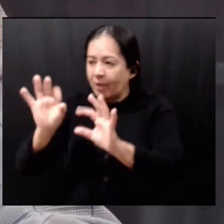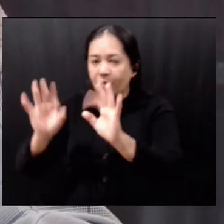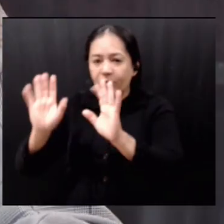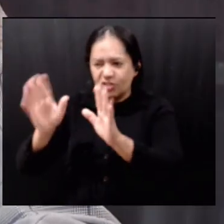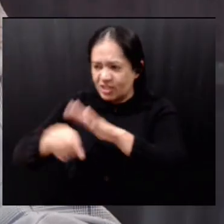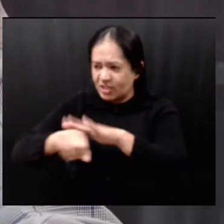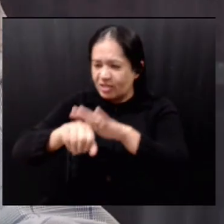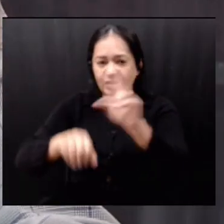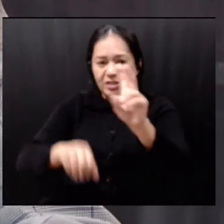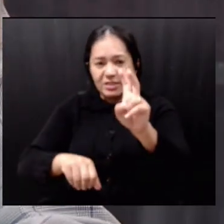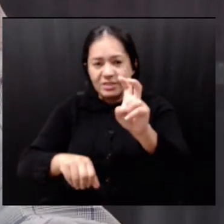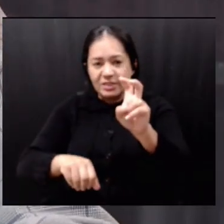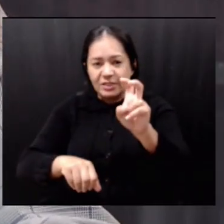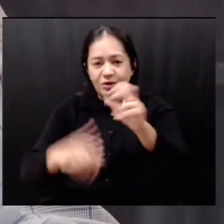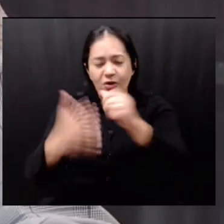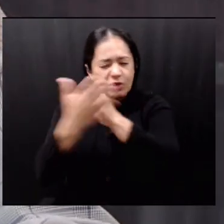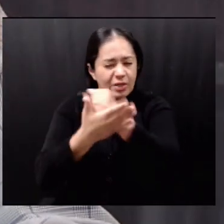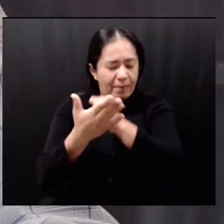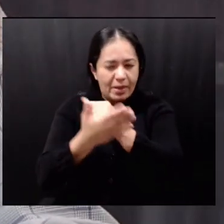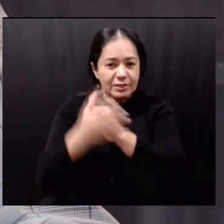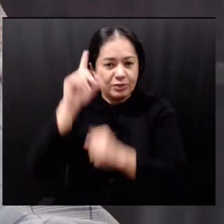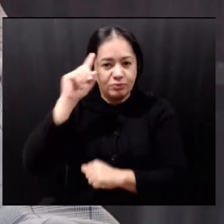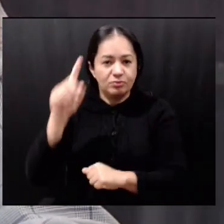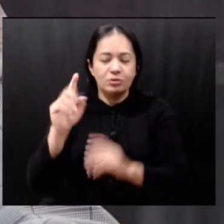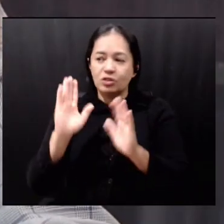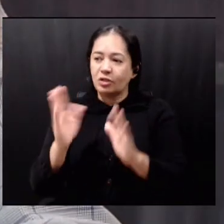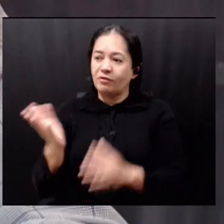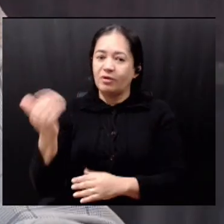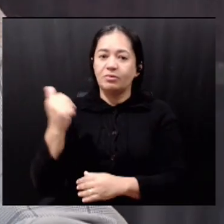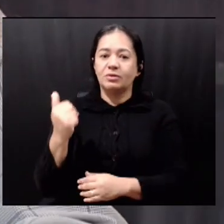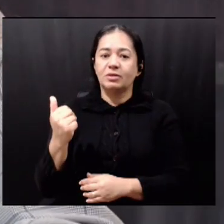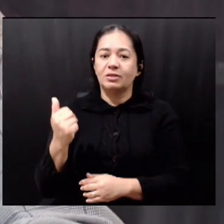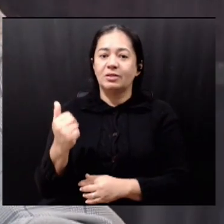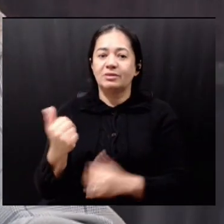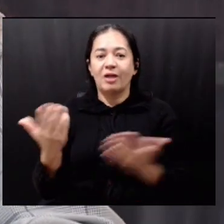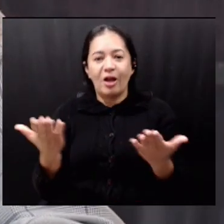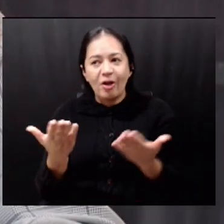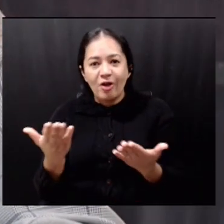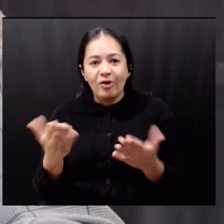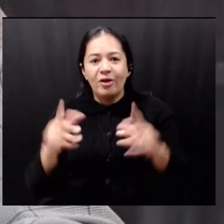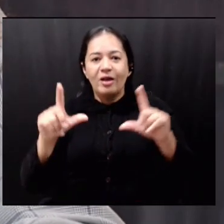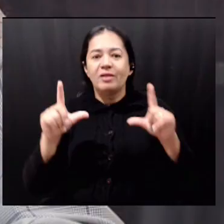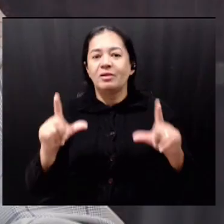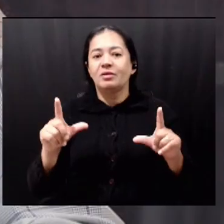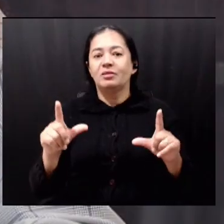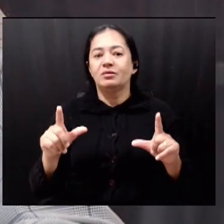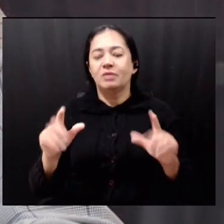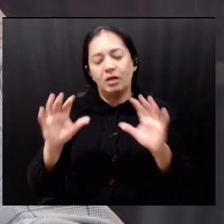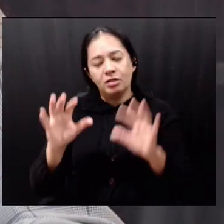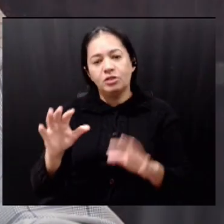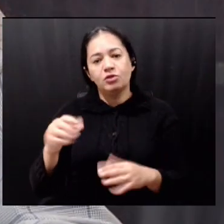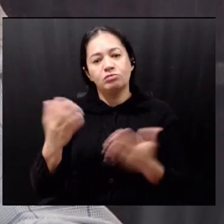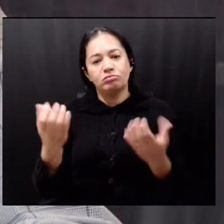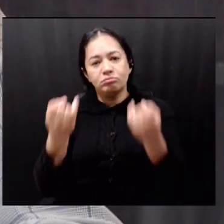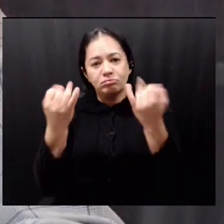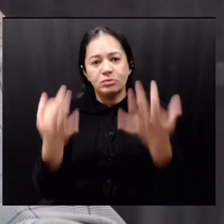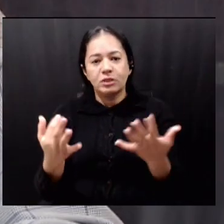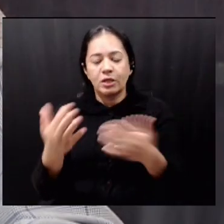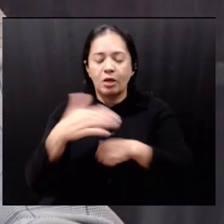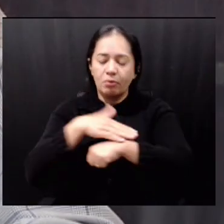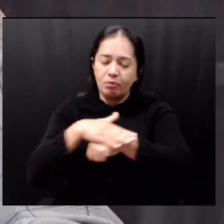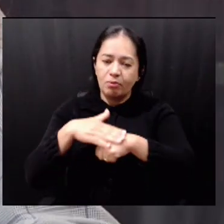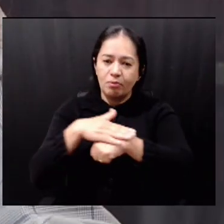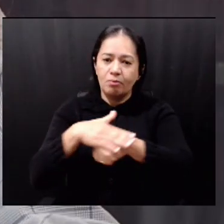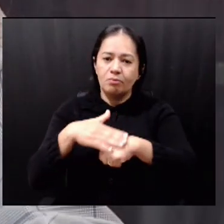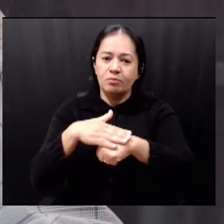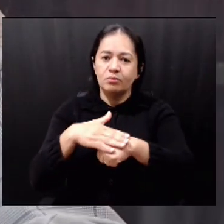coisinhas básicas ali do seu dia? Então vamos lá, vamos pra recompensa das telas, assim, né? E é isso, trazer uma conversa de igual para igual ali